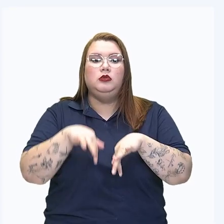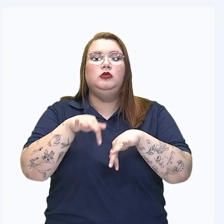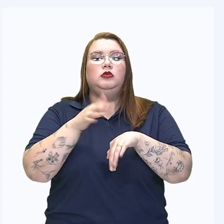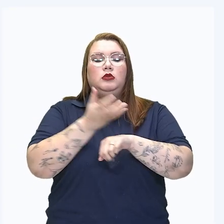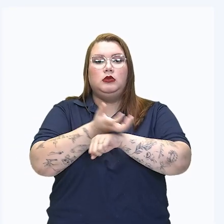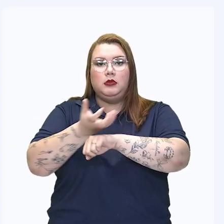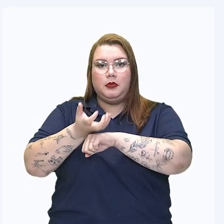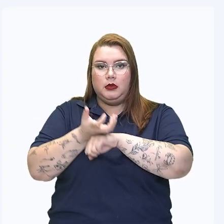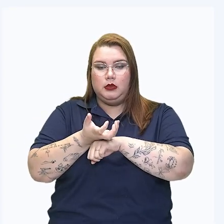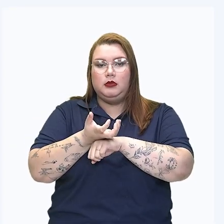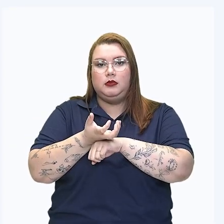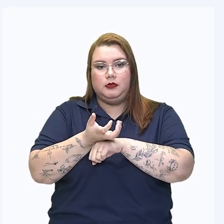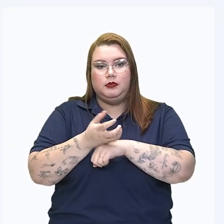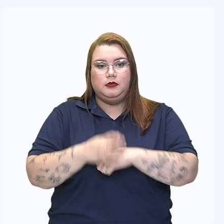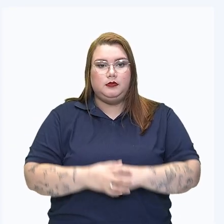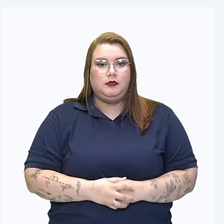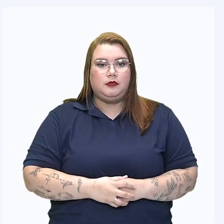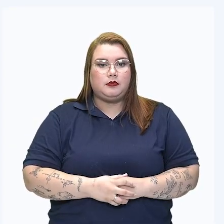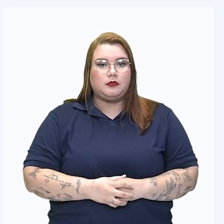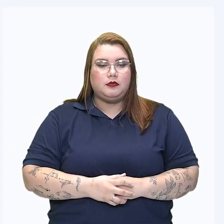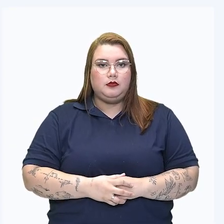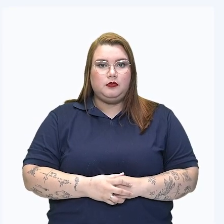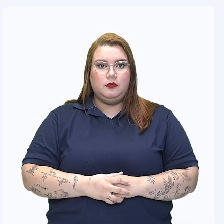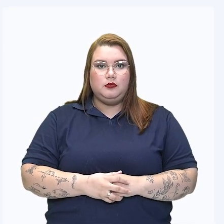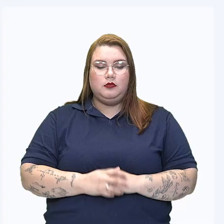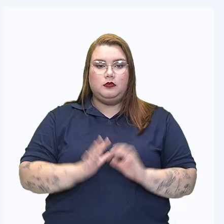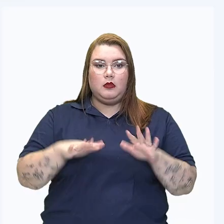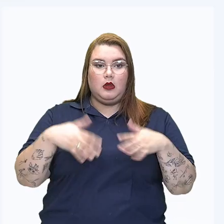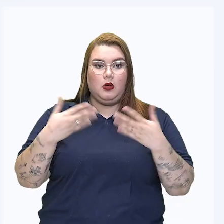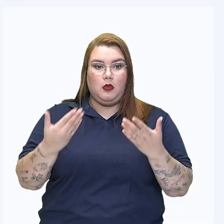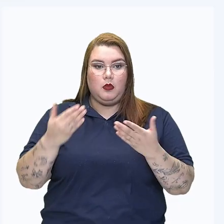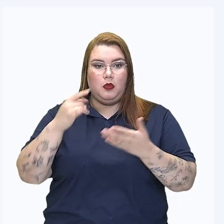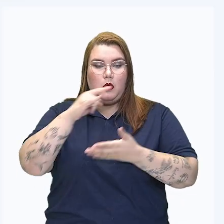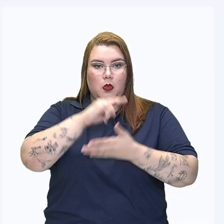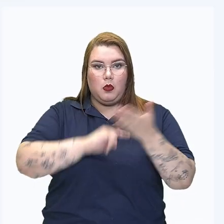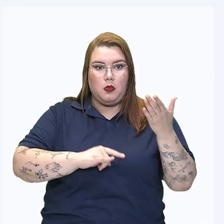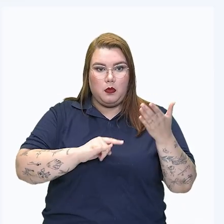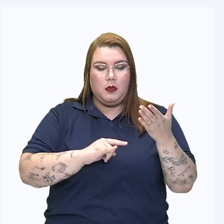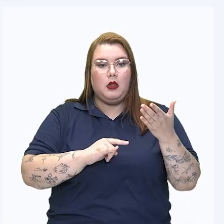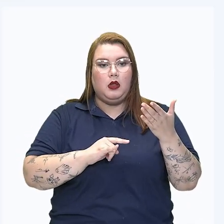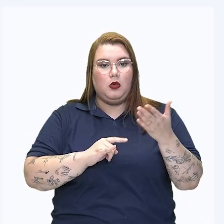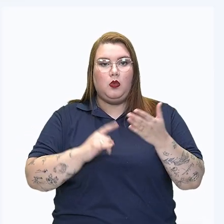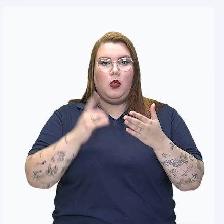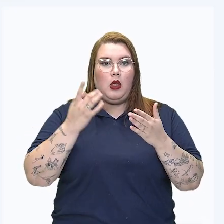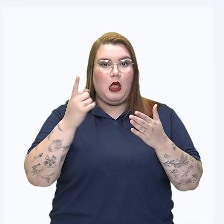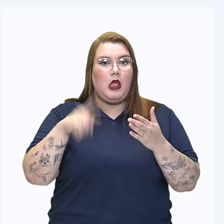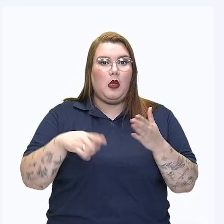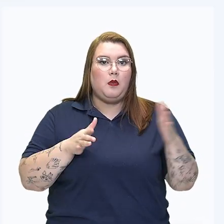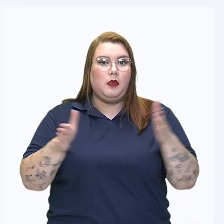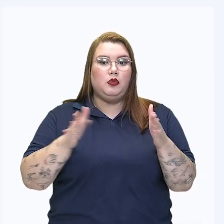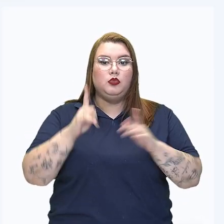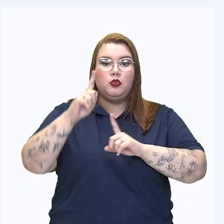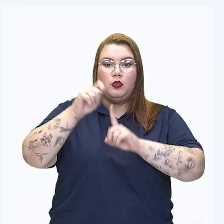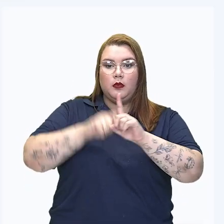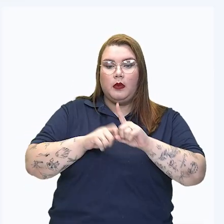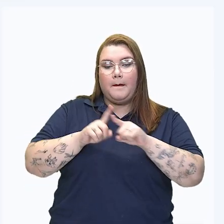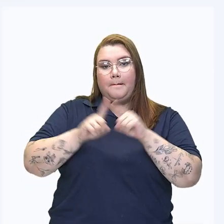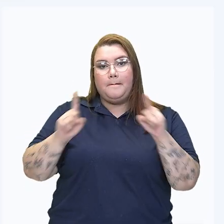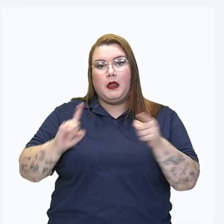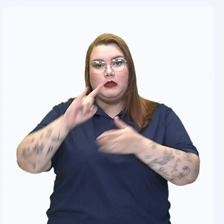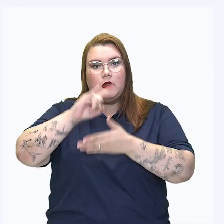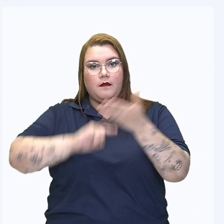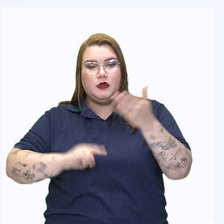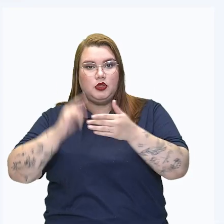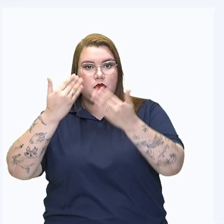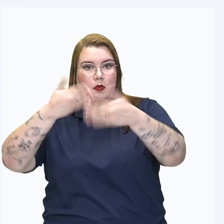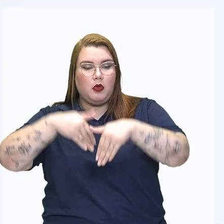o encerramento do componente curricular. Ou seja, a ficha de frequência é para o mês todinho, mas a ficha de avaliação